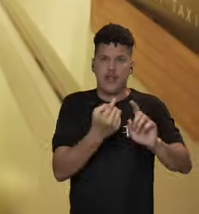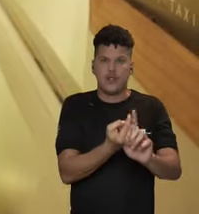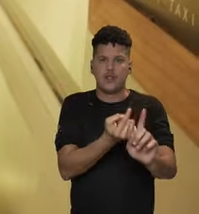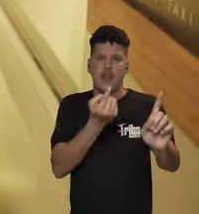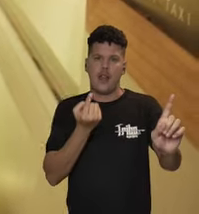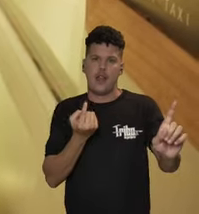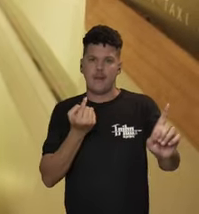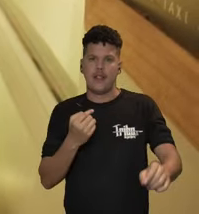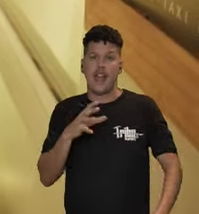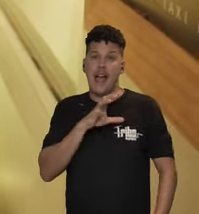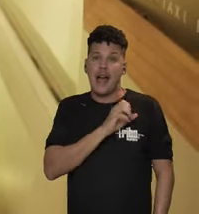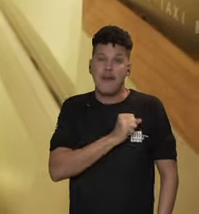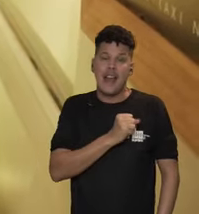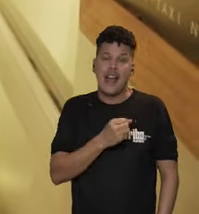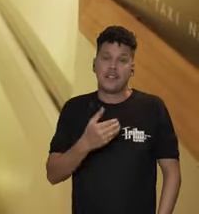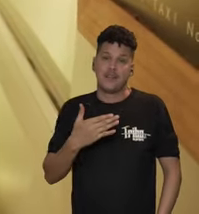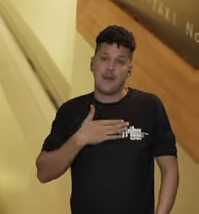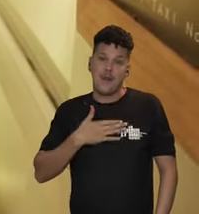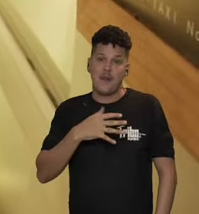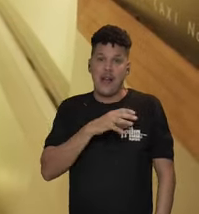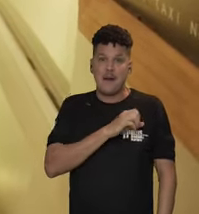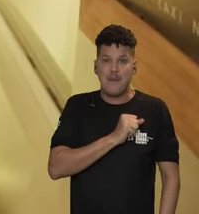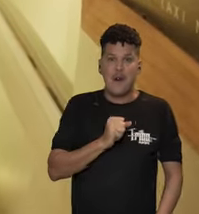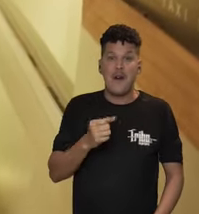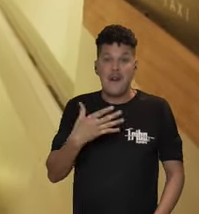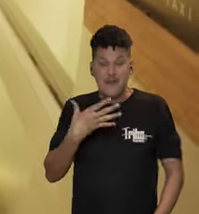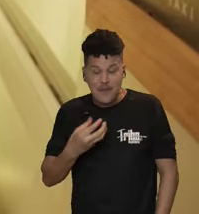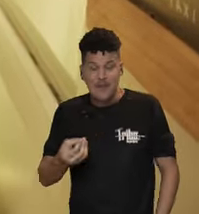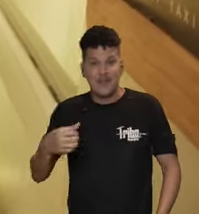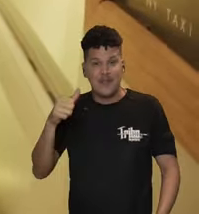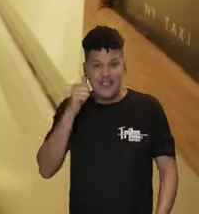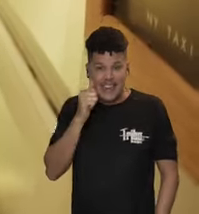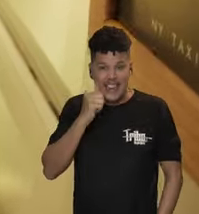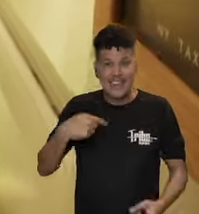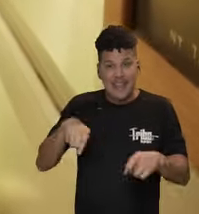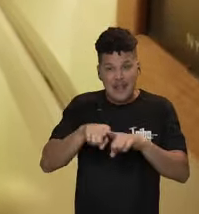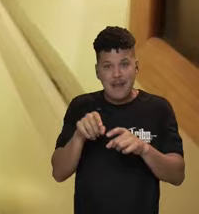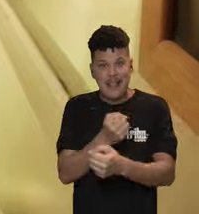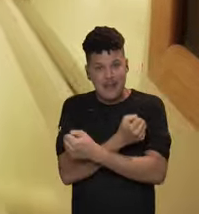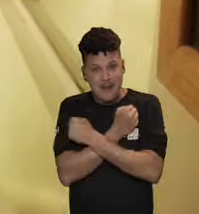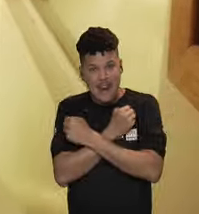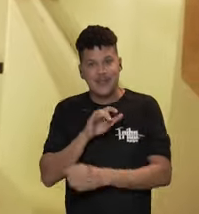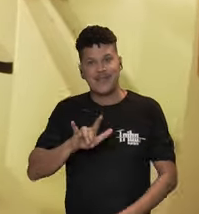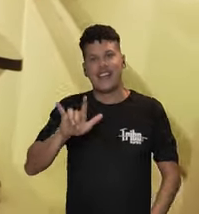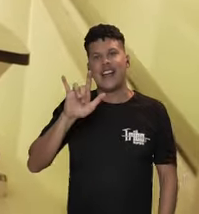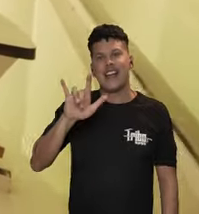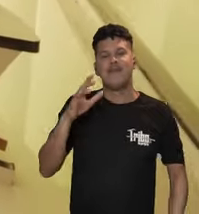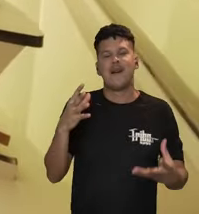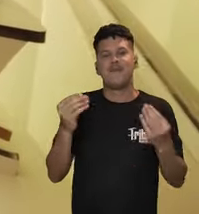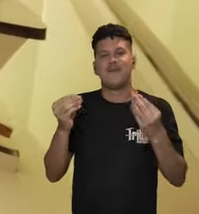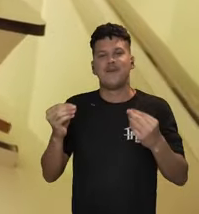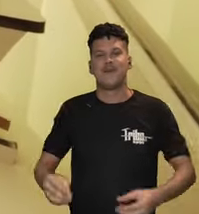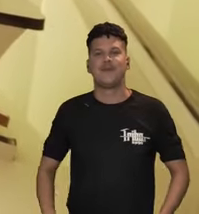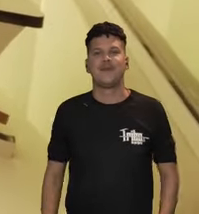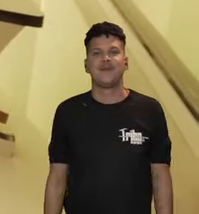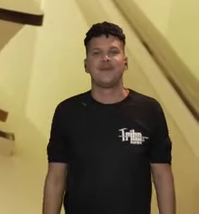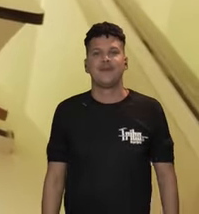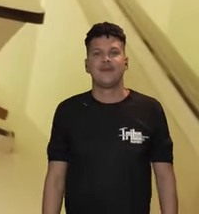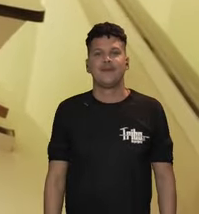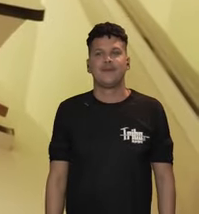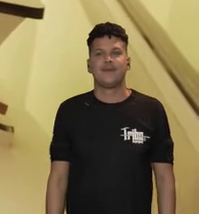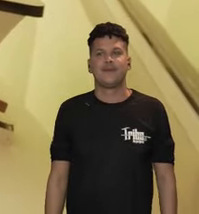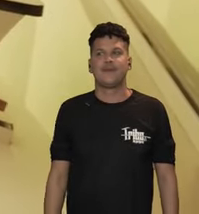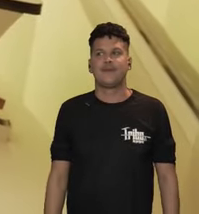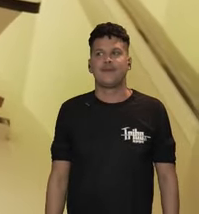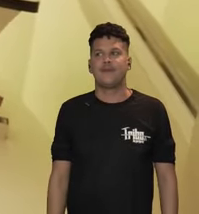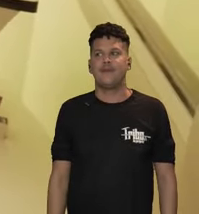Abraço, meu amor, um beijo, te amo muito. Filha, um abraço, te amo muito. E aí, mano?